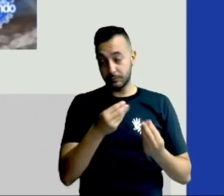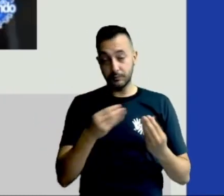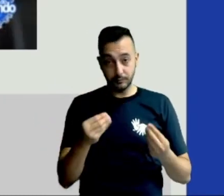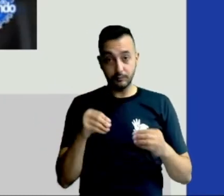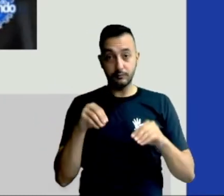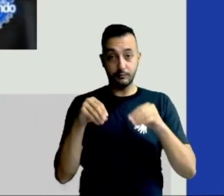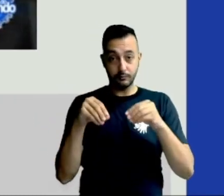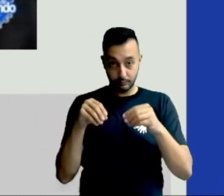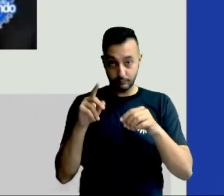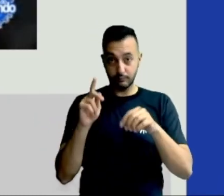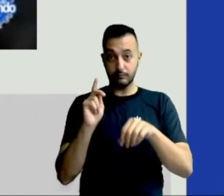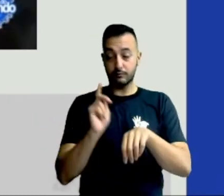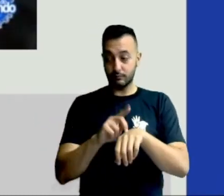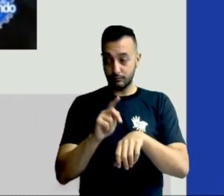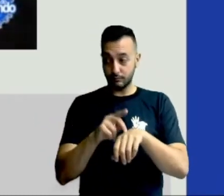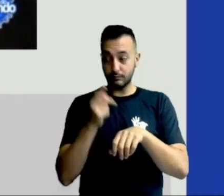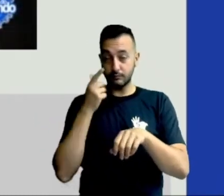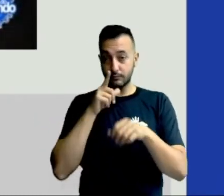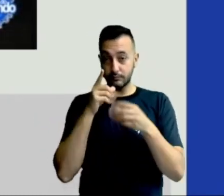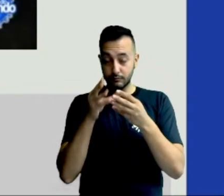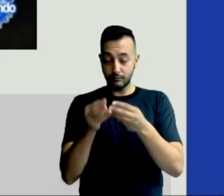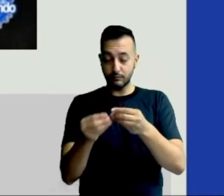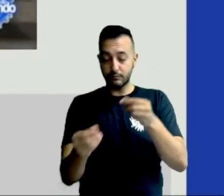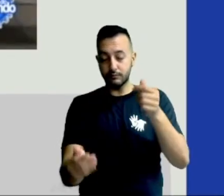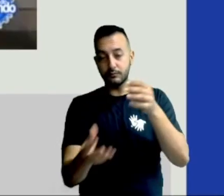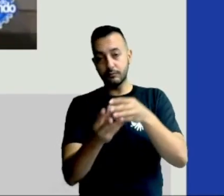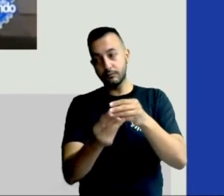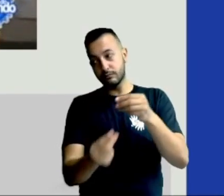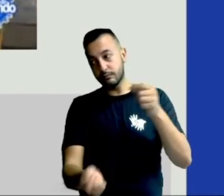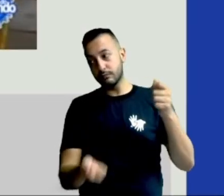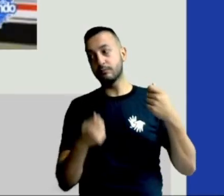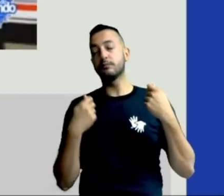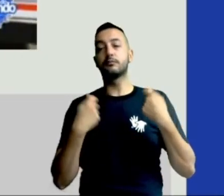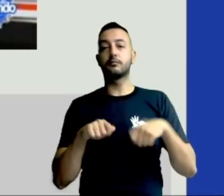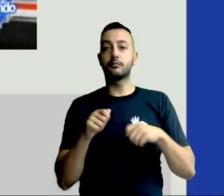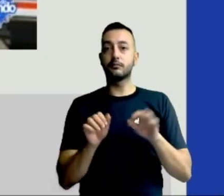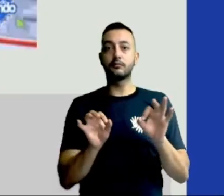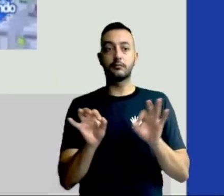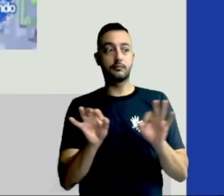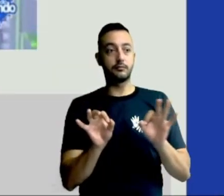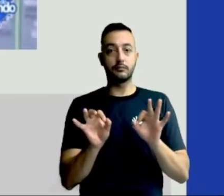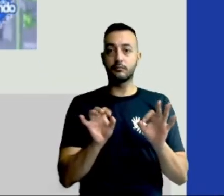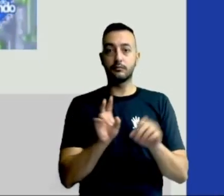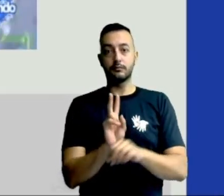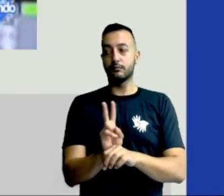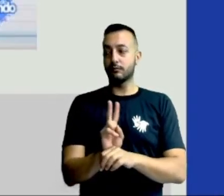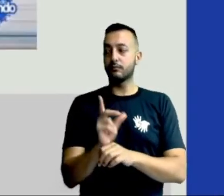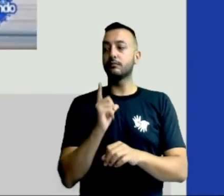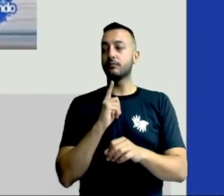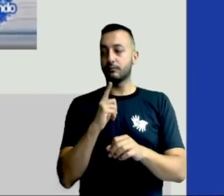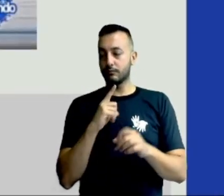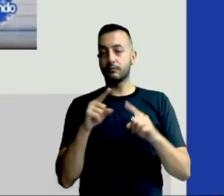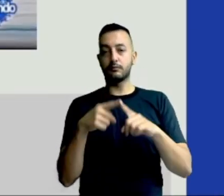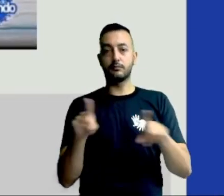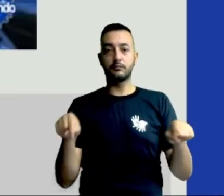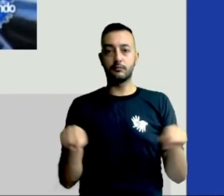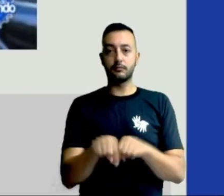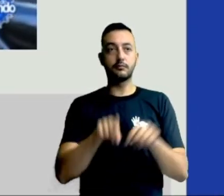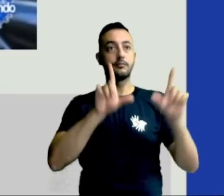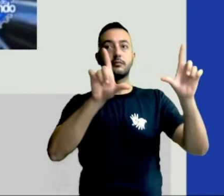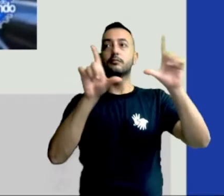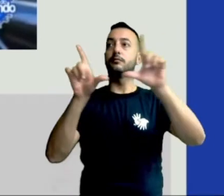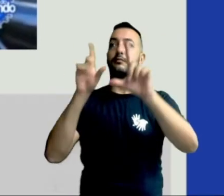de pedra que está lá dentro chega a ficar líquido. É um processo que tem que estar tão bem controlado que existe uma sala de comando que acompanha